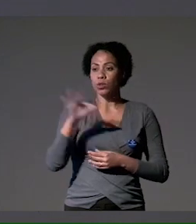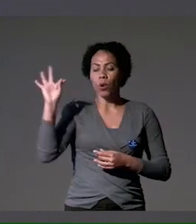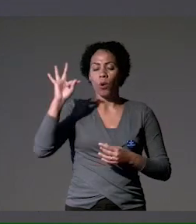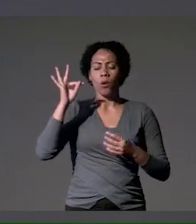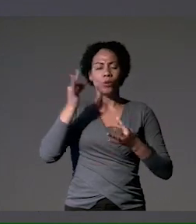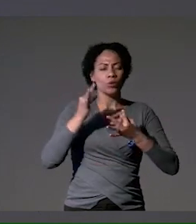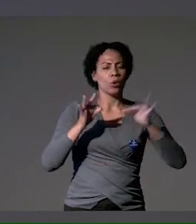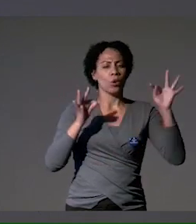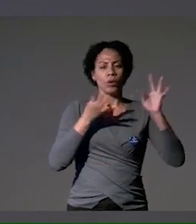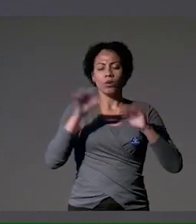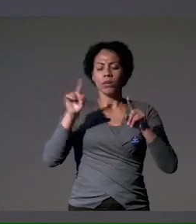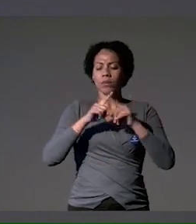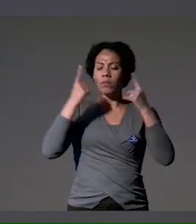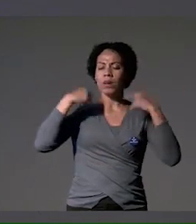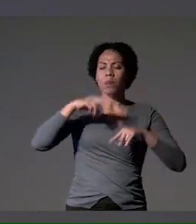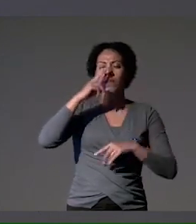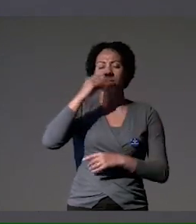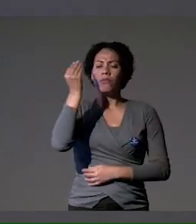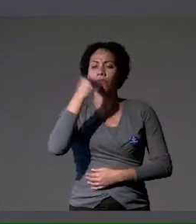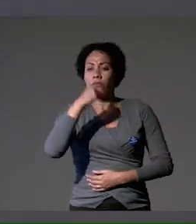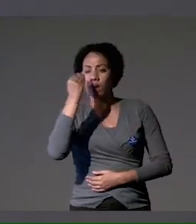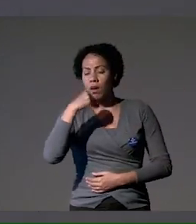dor, fraqueza,